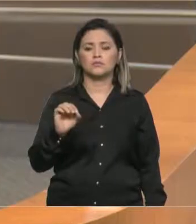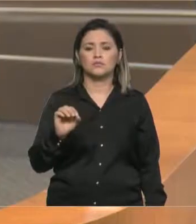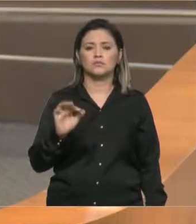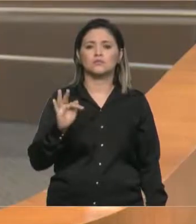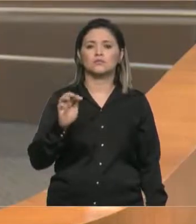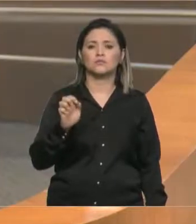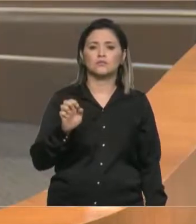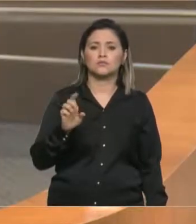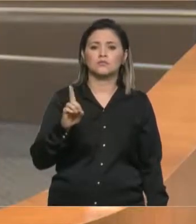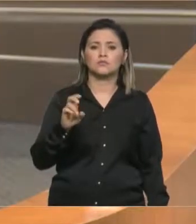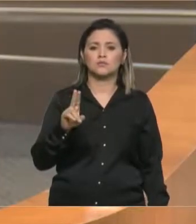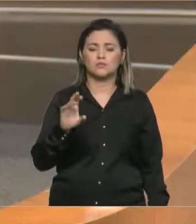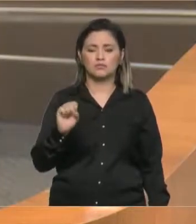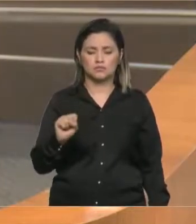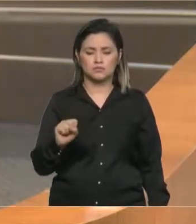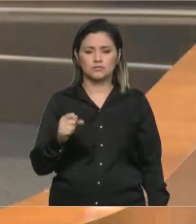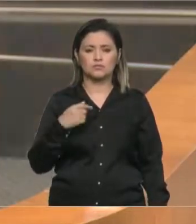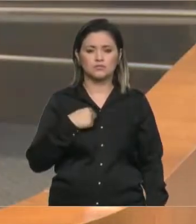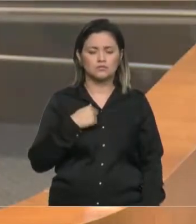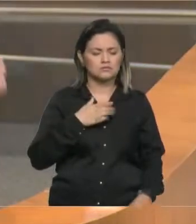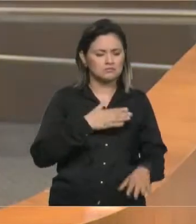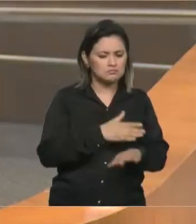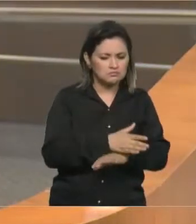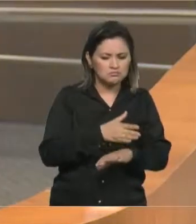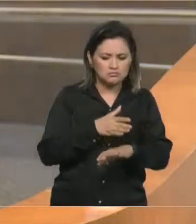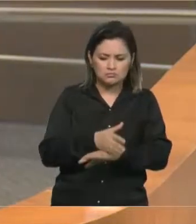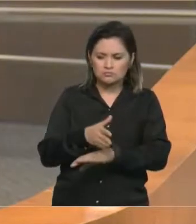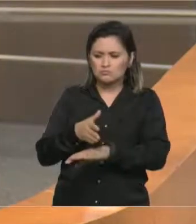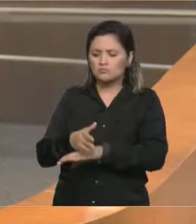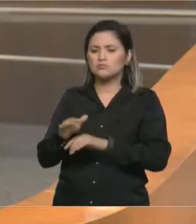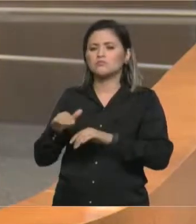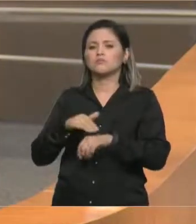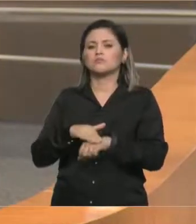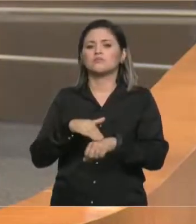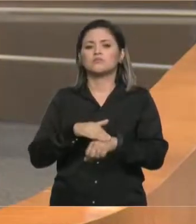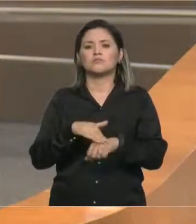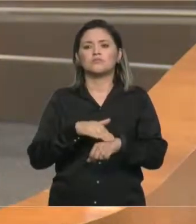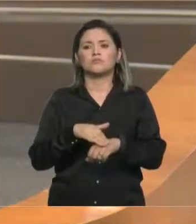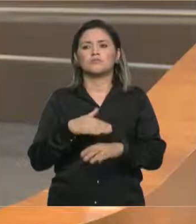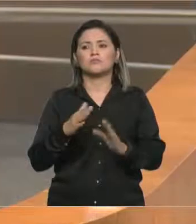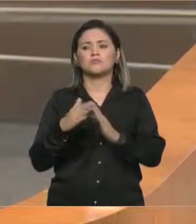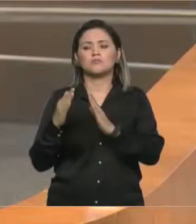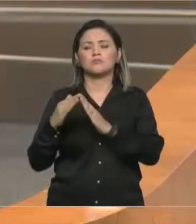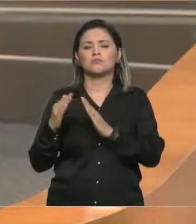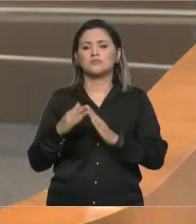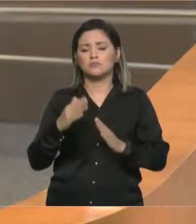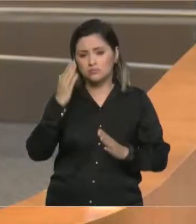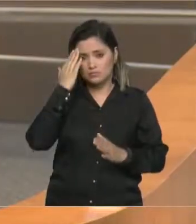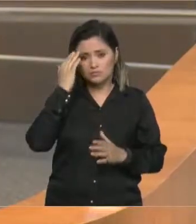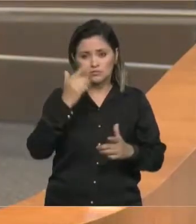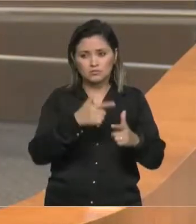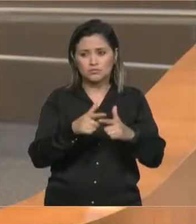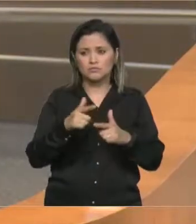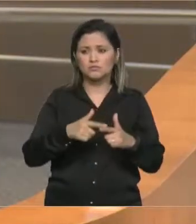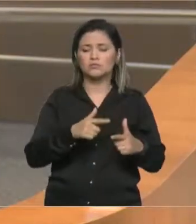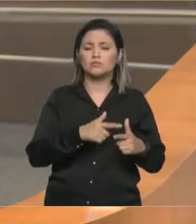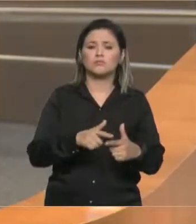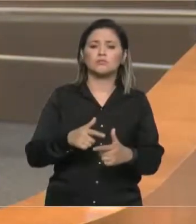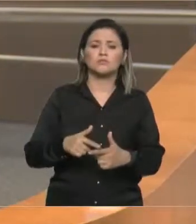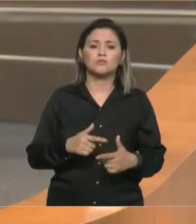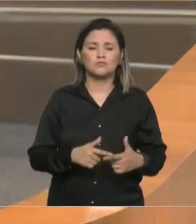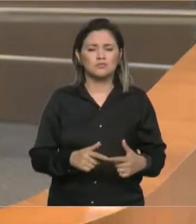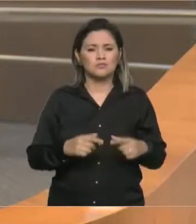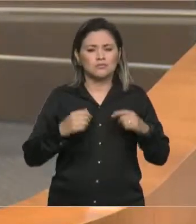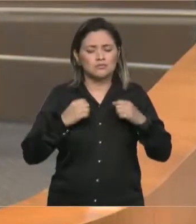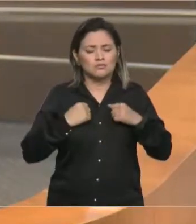conversei com vários moradores para saber dos problemas, dos anseios de cada um deles, da comunidade de uma forma geral,